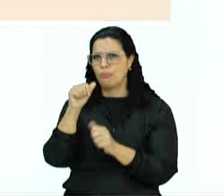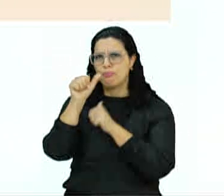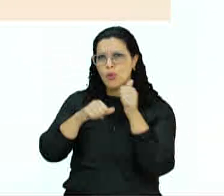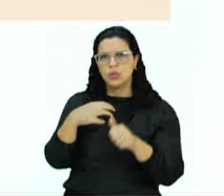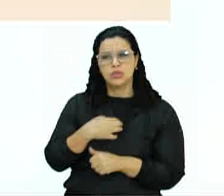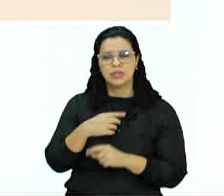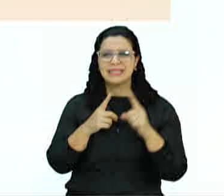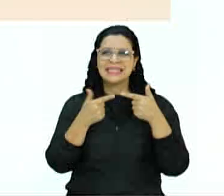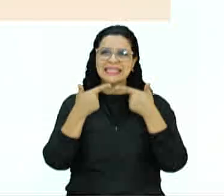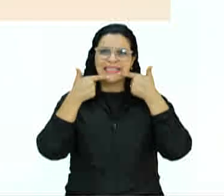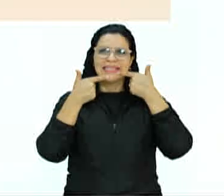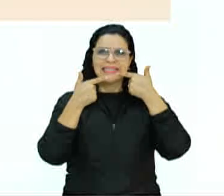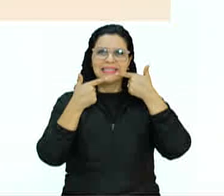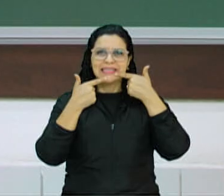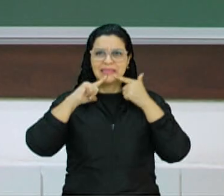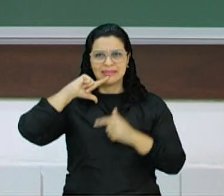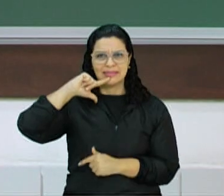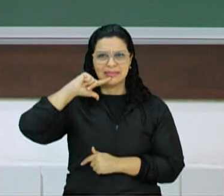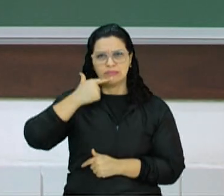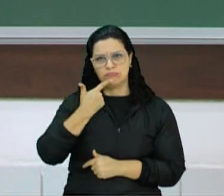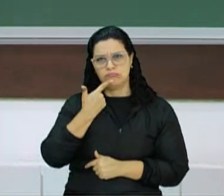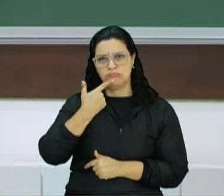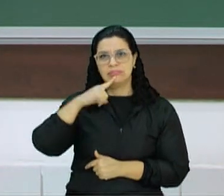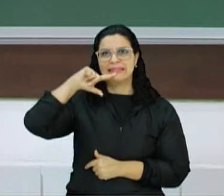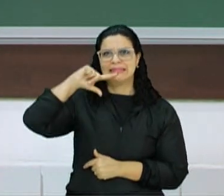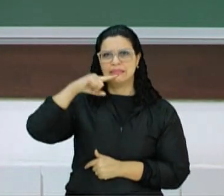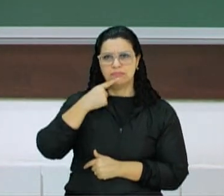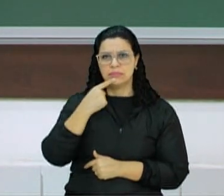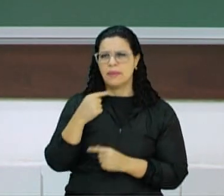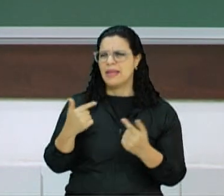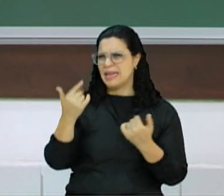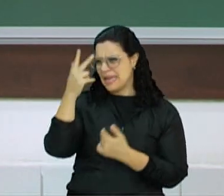vezes. Vocês lembram que em alguns momentos, quando ele era